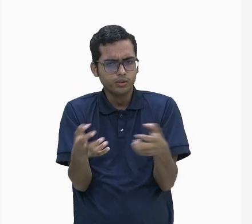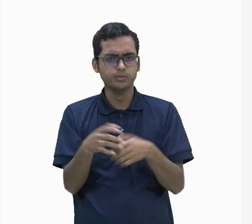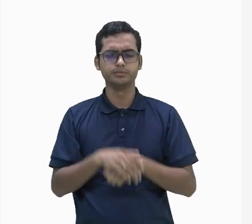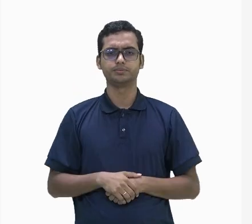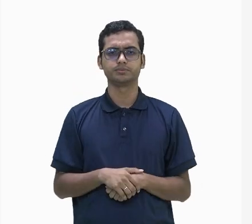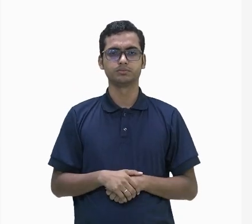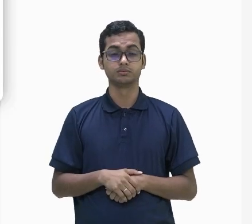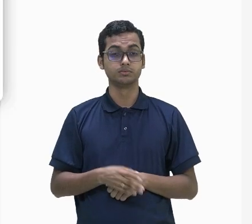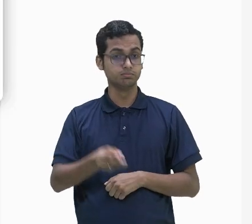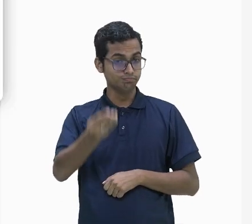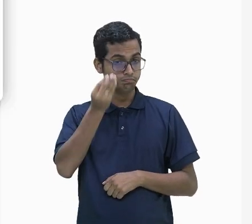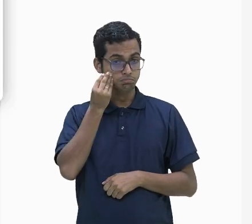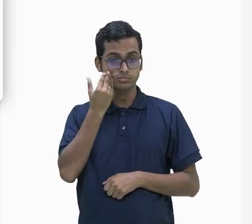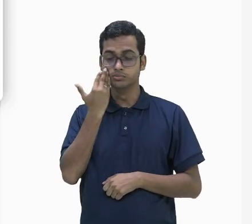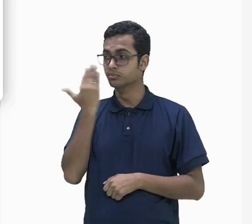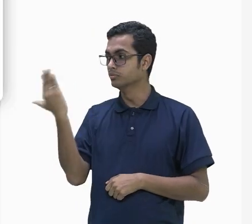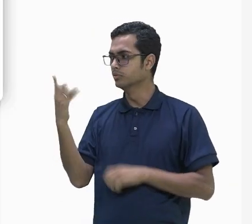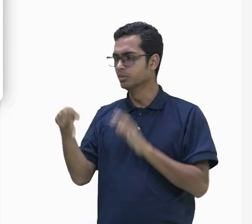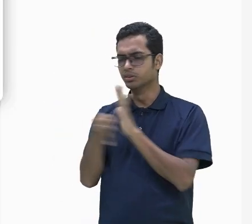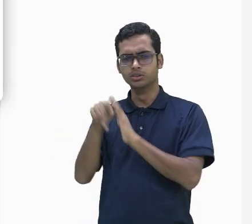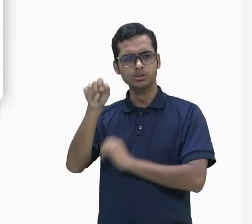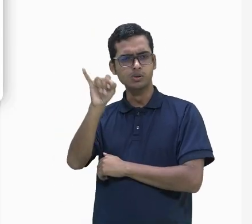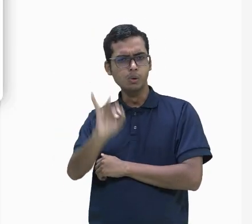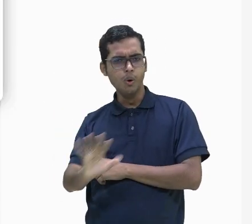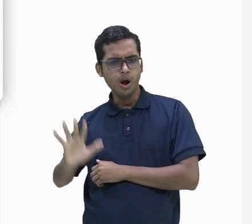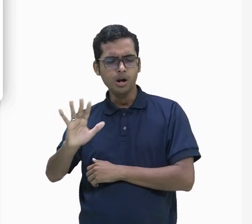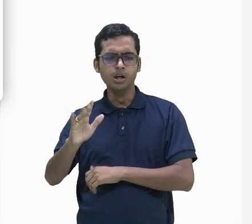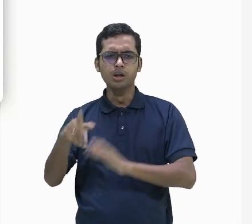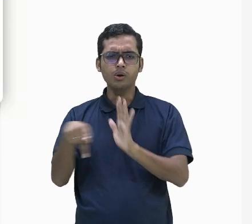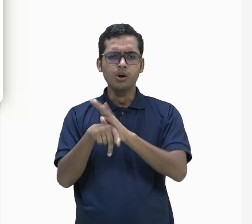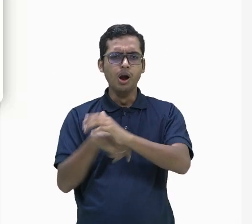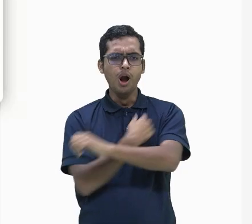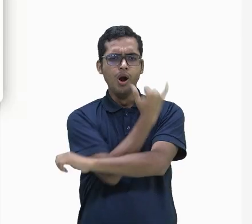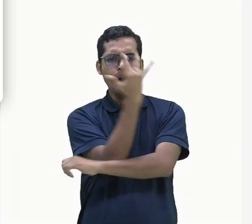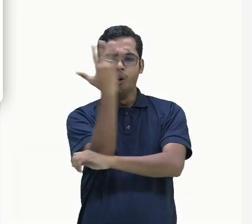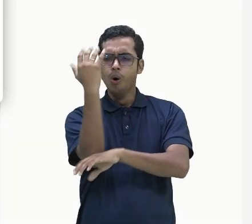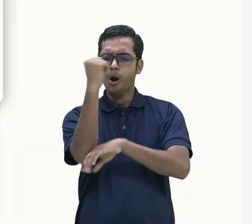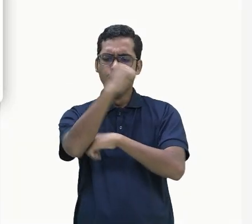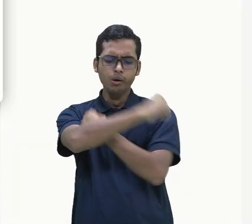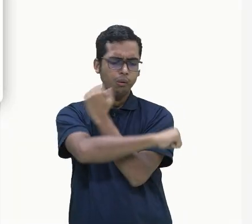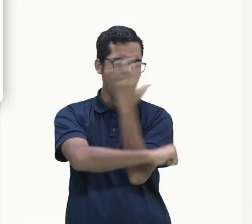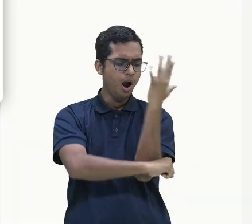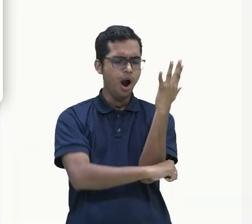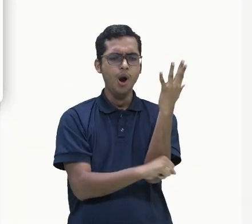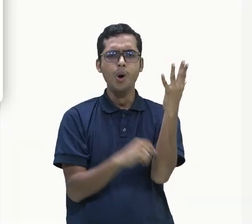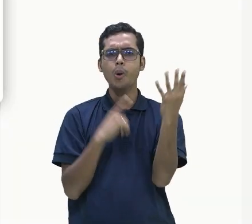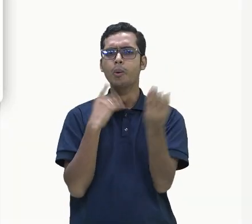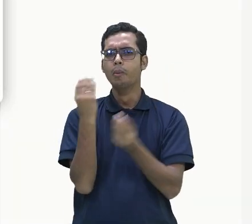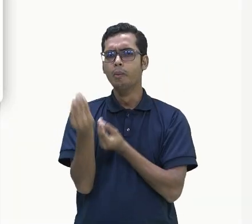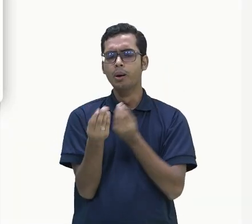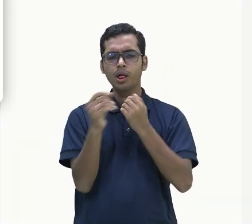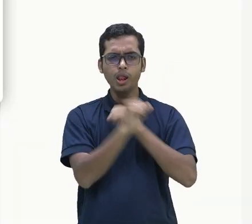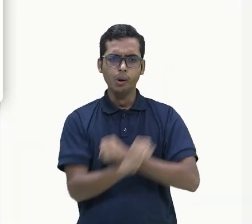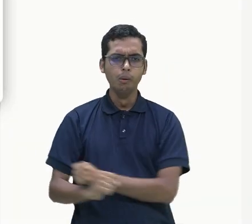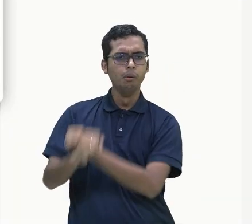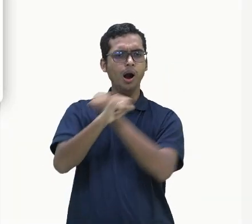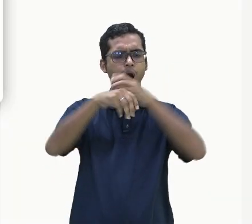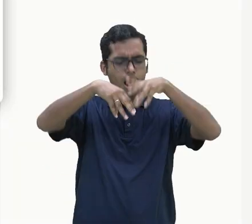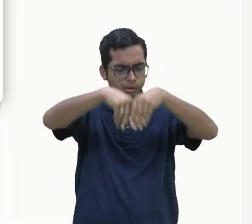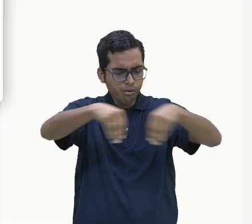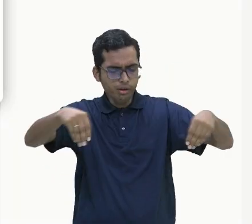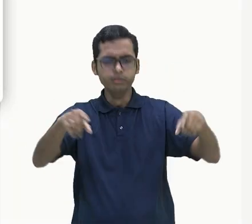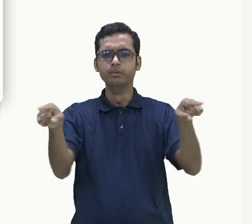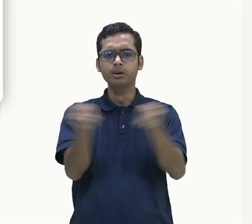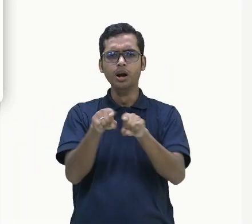Então, observem aqui na imagem. A floresta, né, ela fornece proteção ao solo e